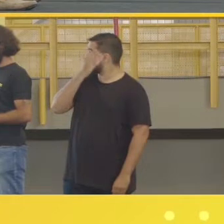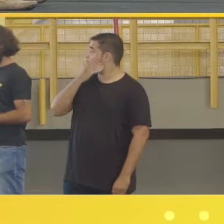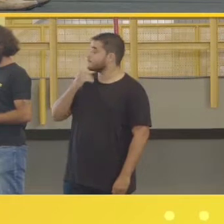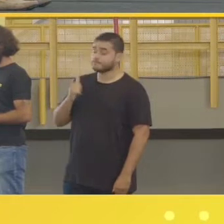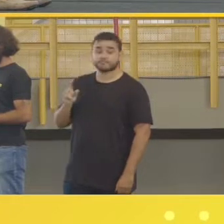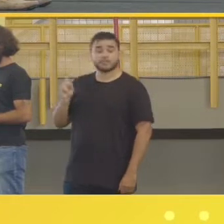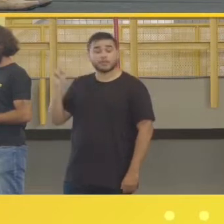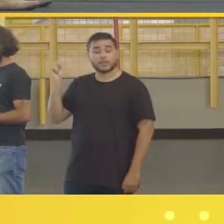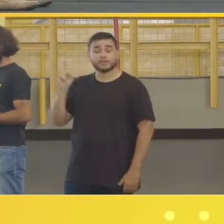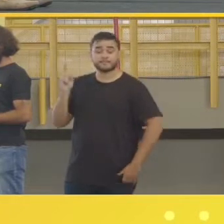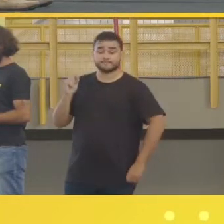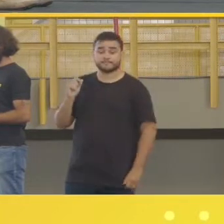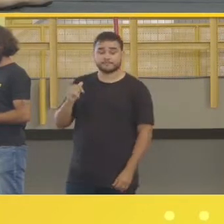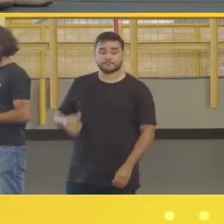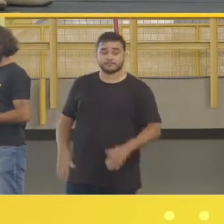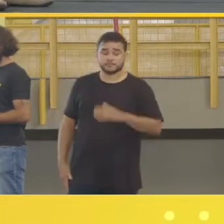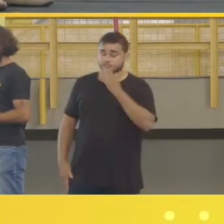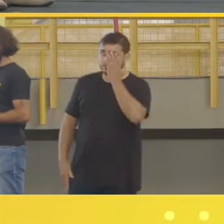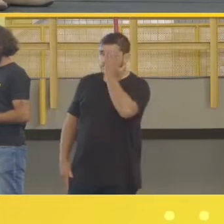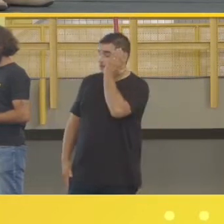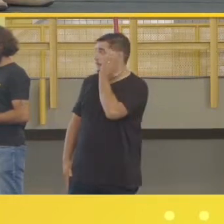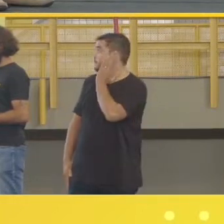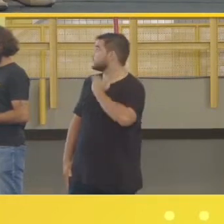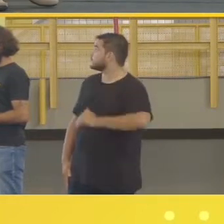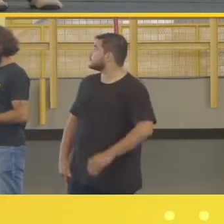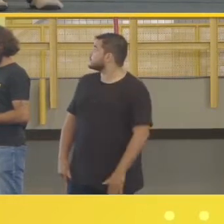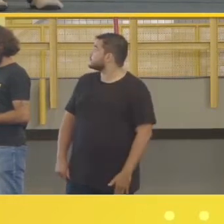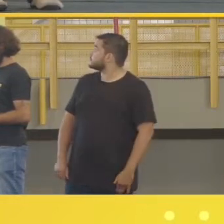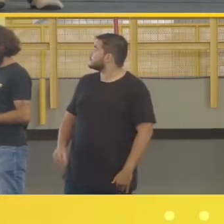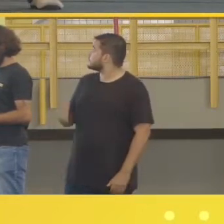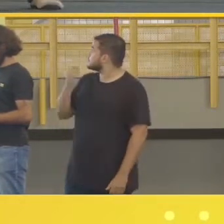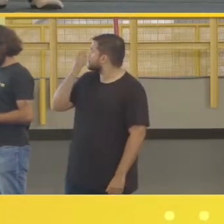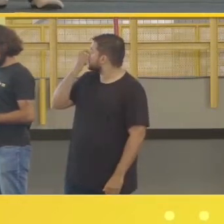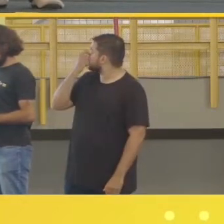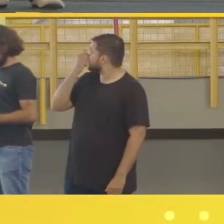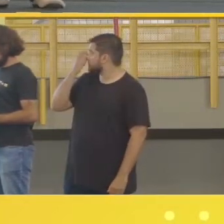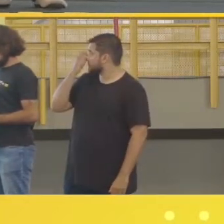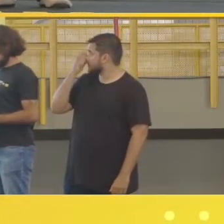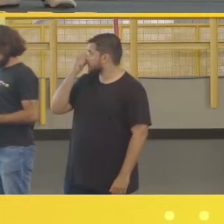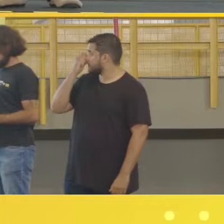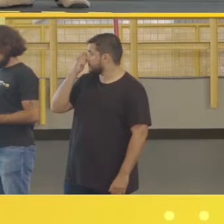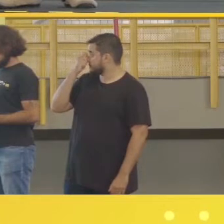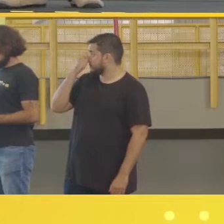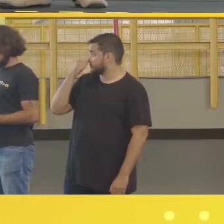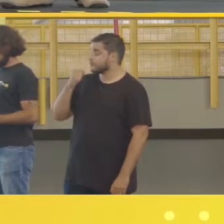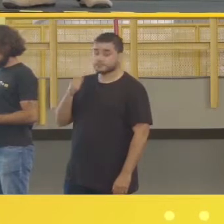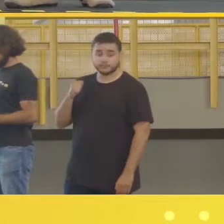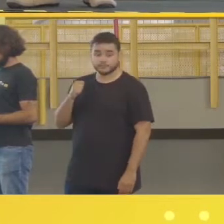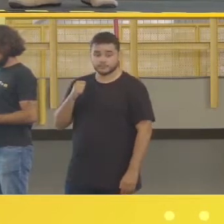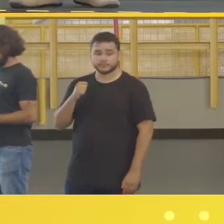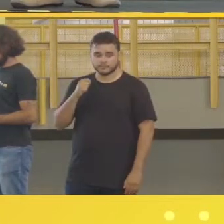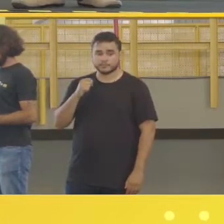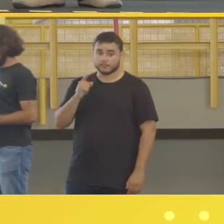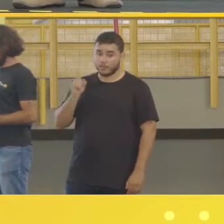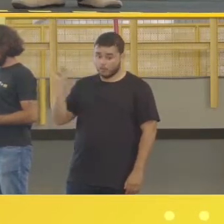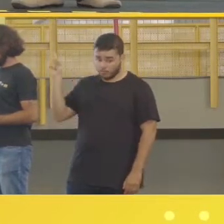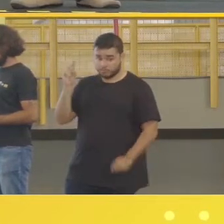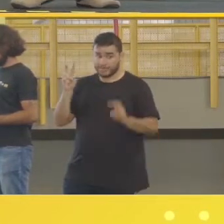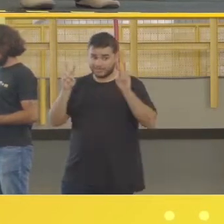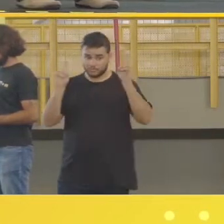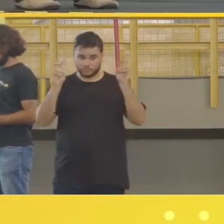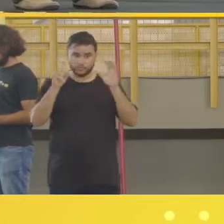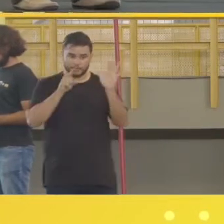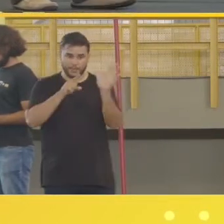combatentes estava a mais famosa heroína da independência. Presta atenção, bebê. Aprenda a ler as